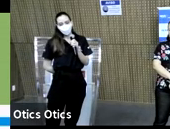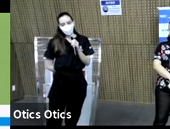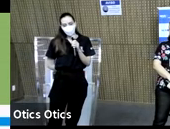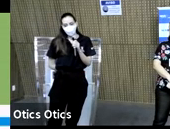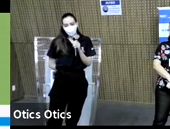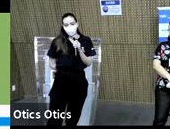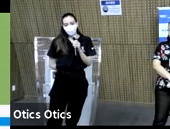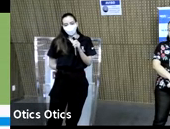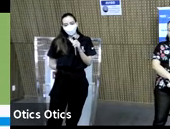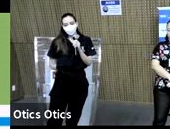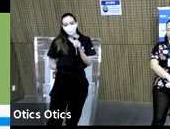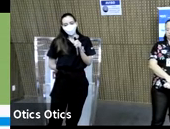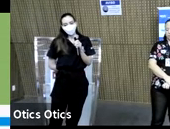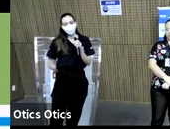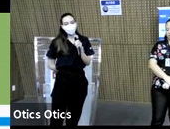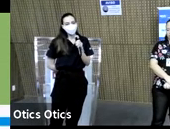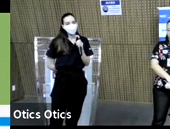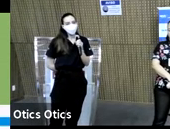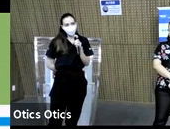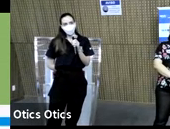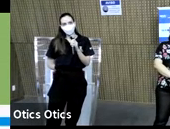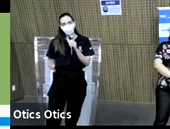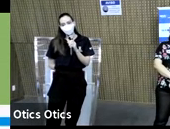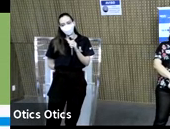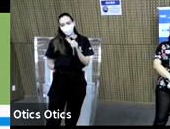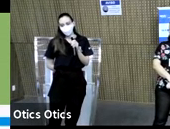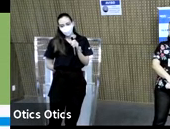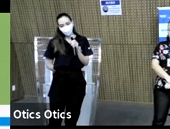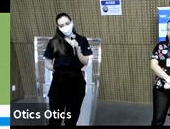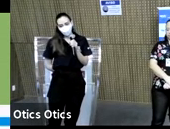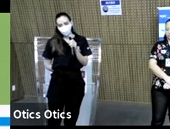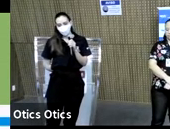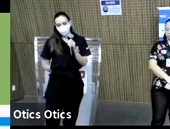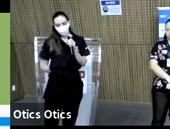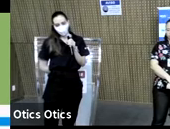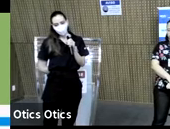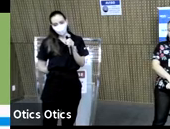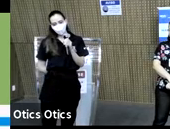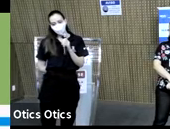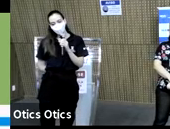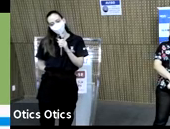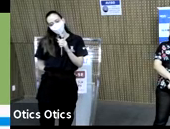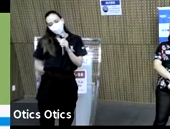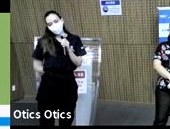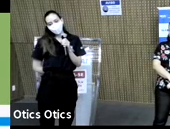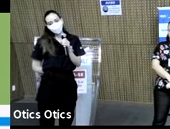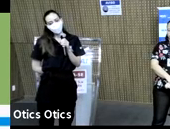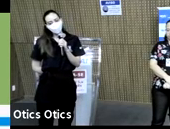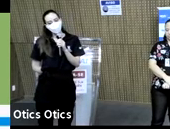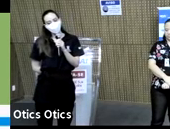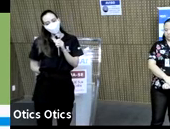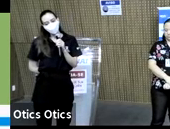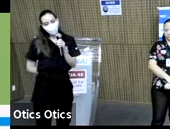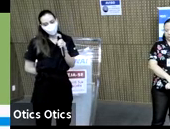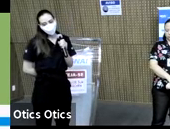todos. Das pessoas que têm vulnerabilidade, temos um paciente só nessa situação, e em